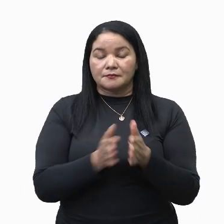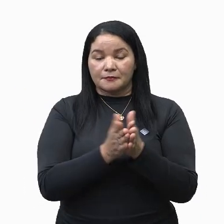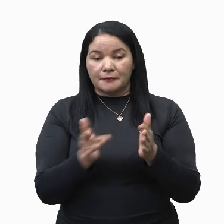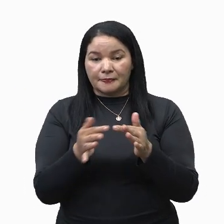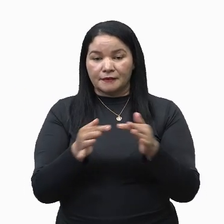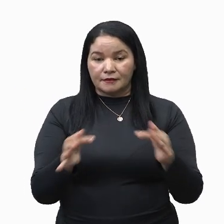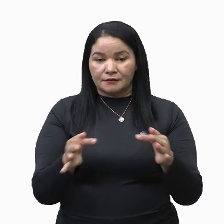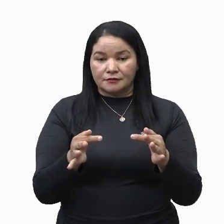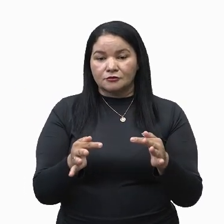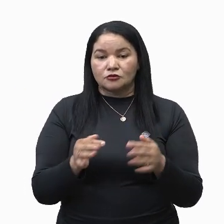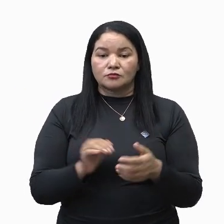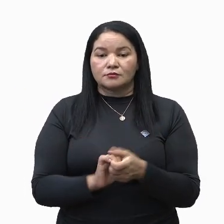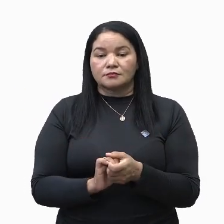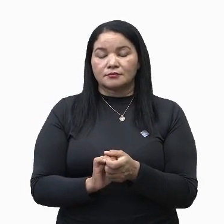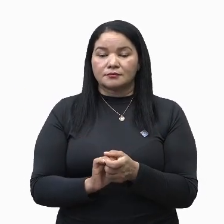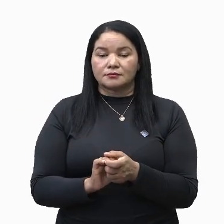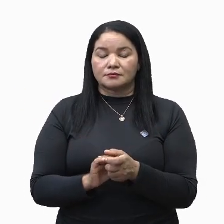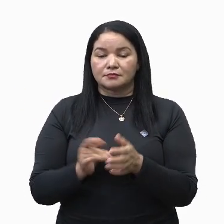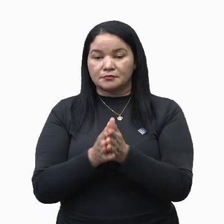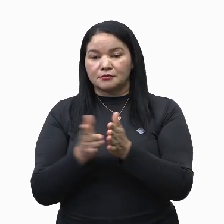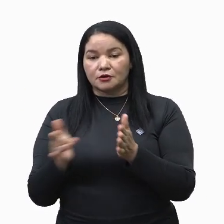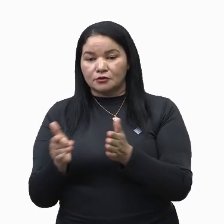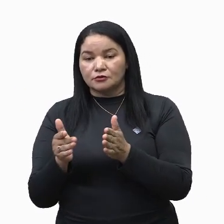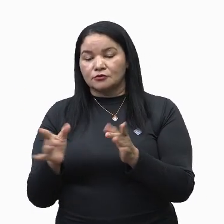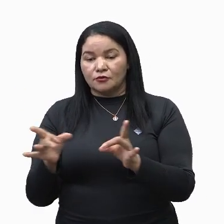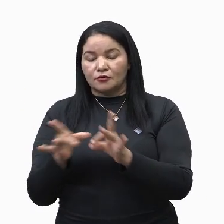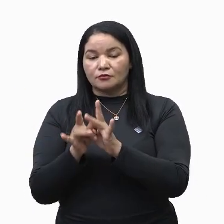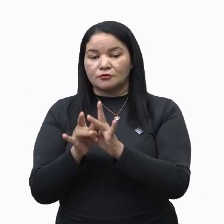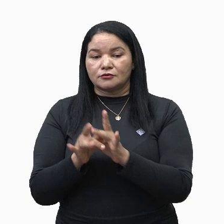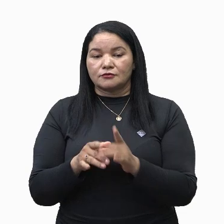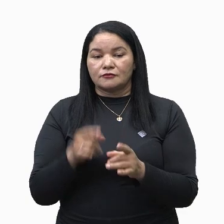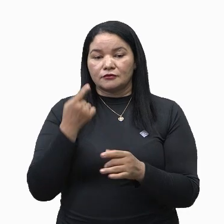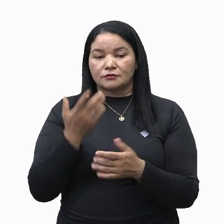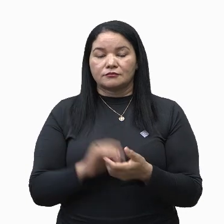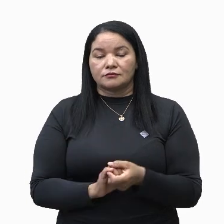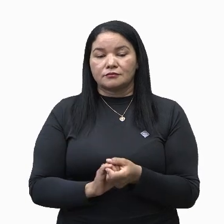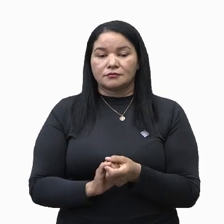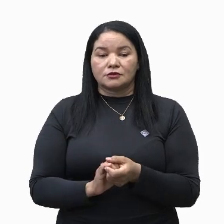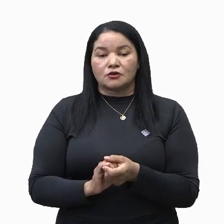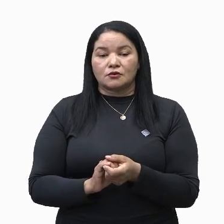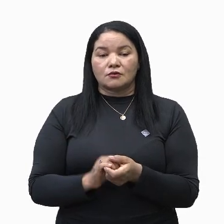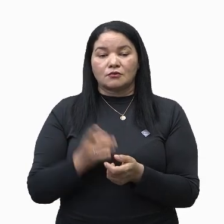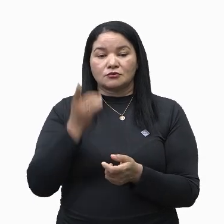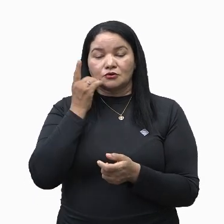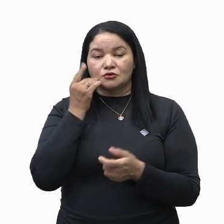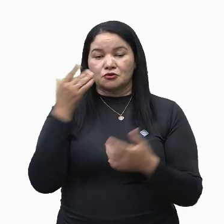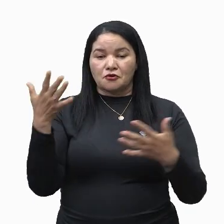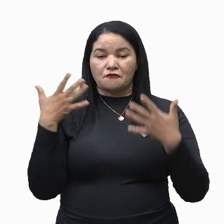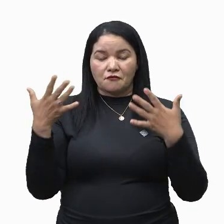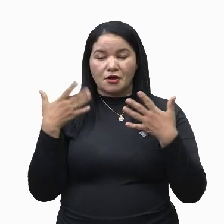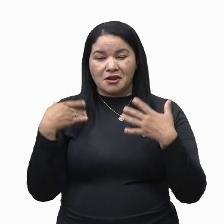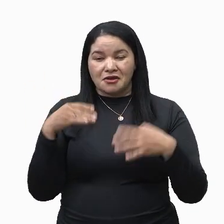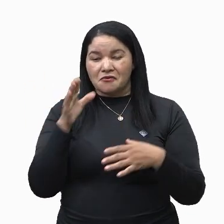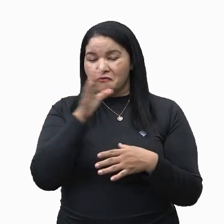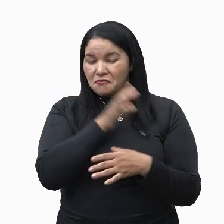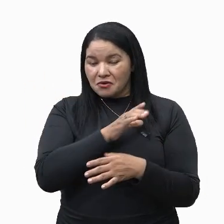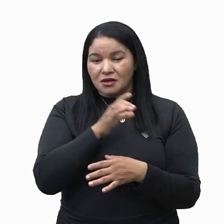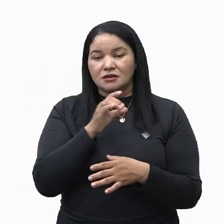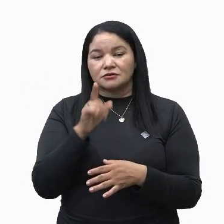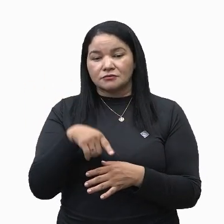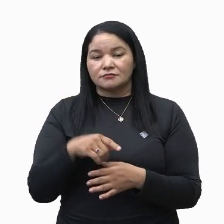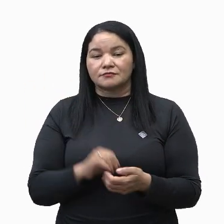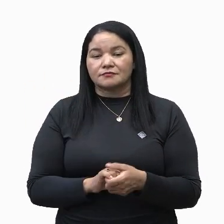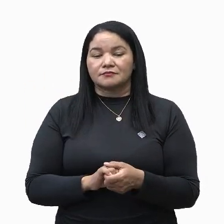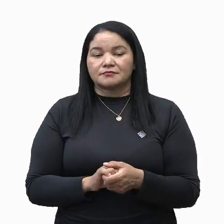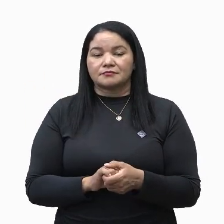simples e período composto. Período simples e período composto. Os dias de verão são muito quentes. Os dias